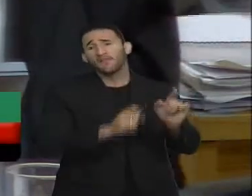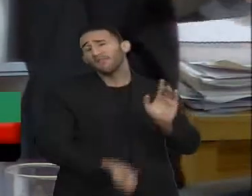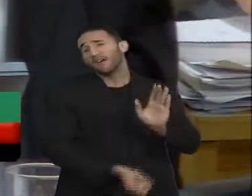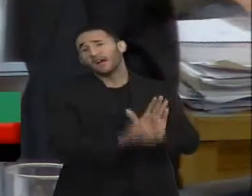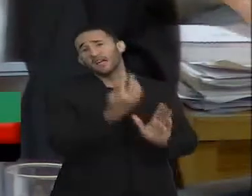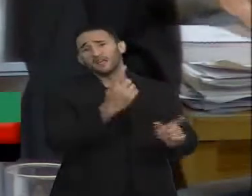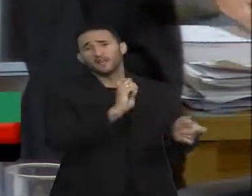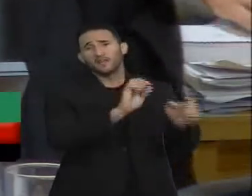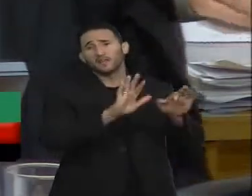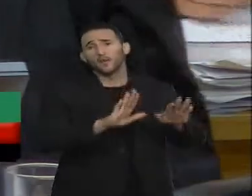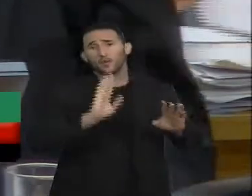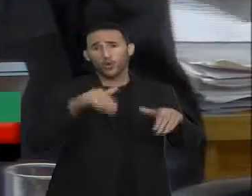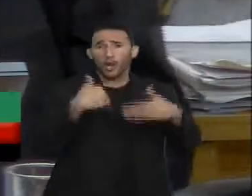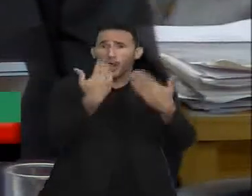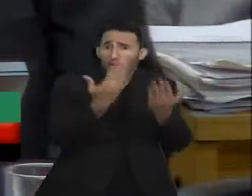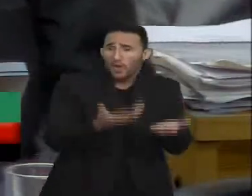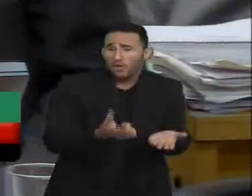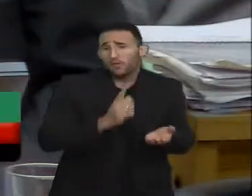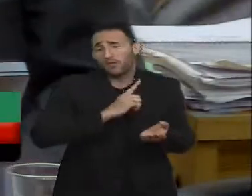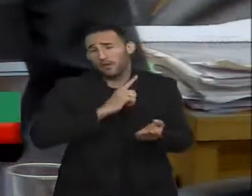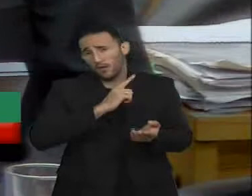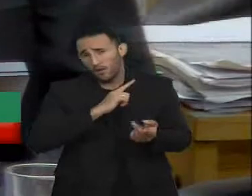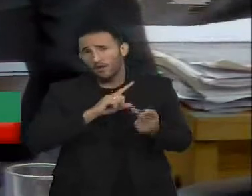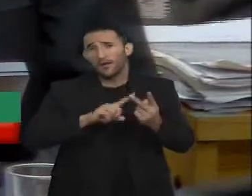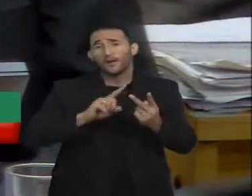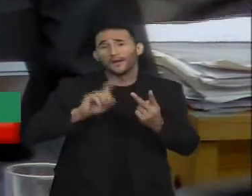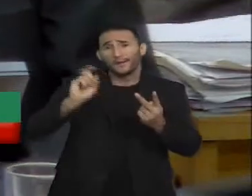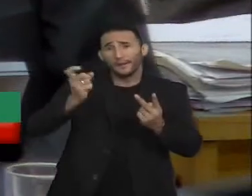também sabemos que tem